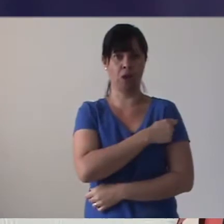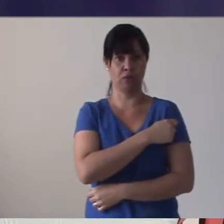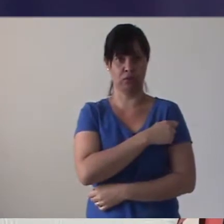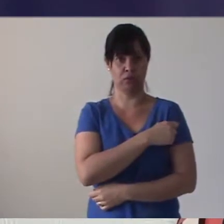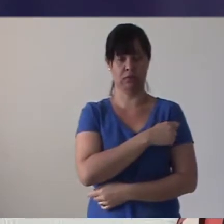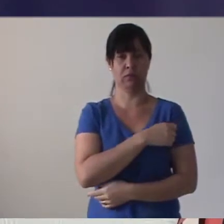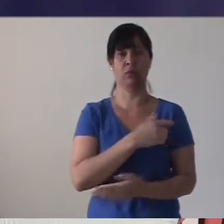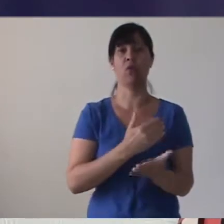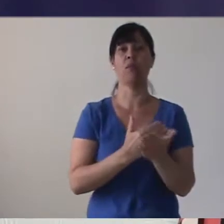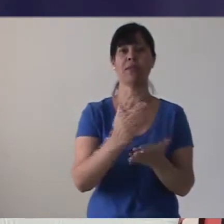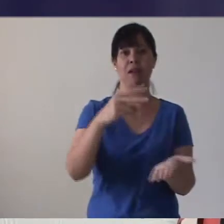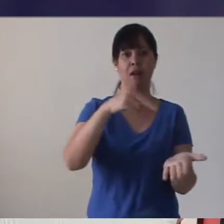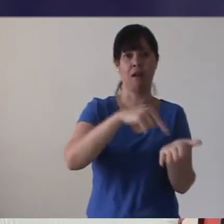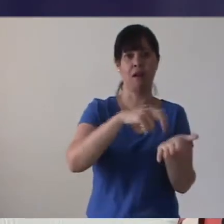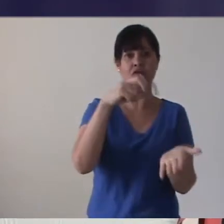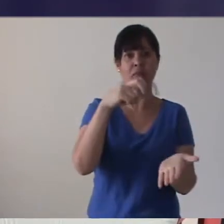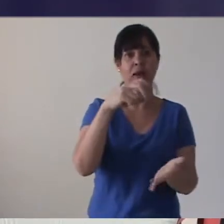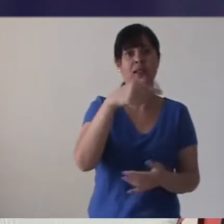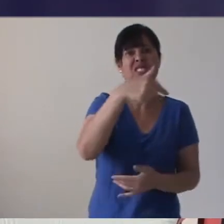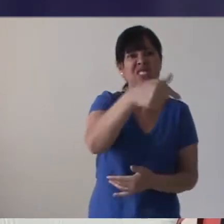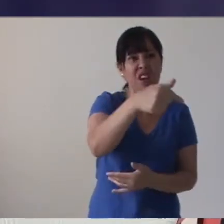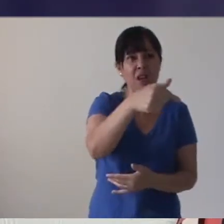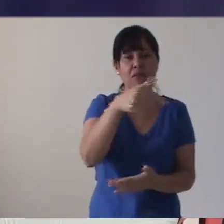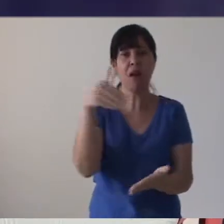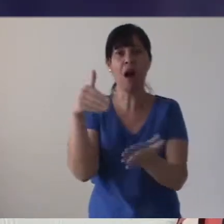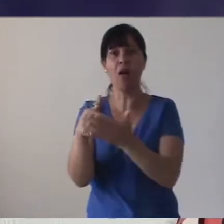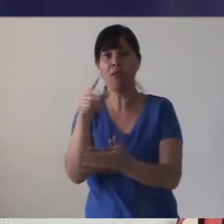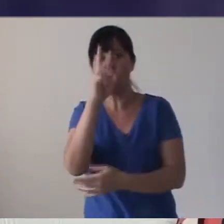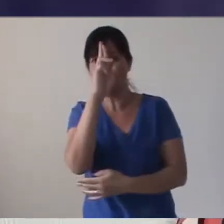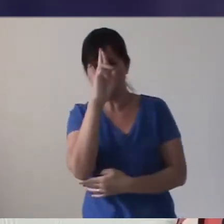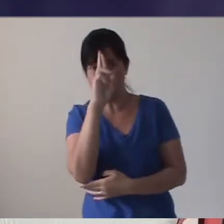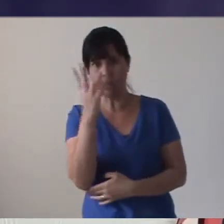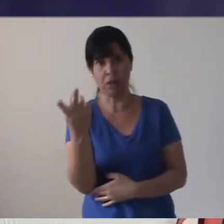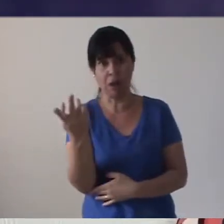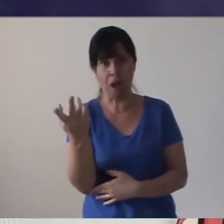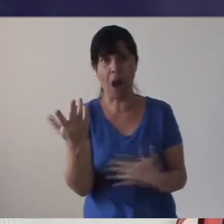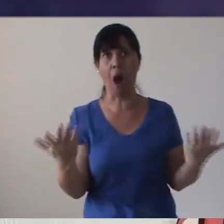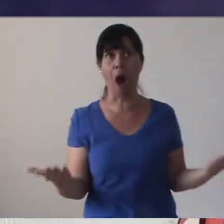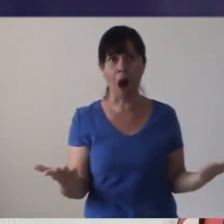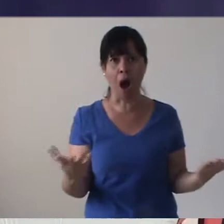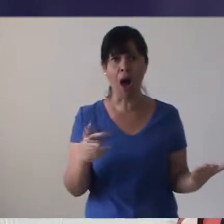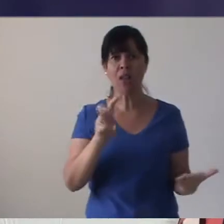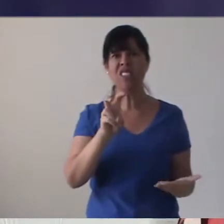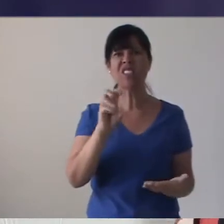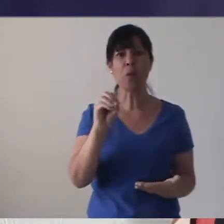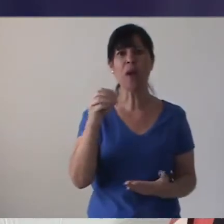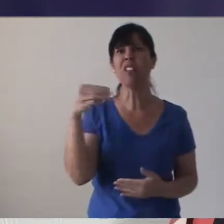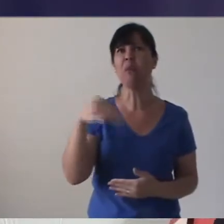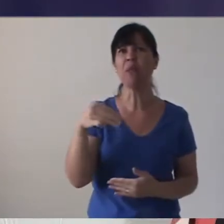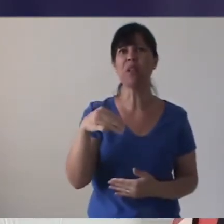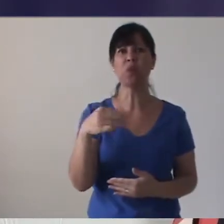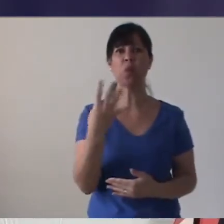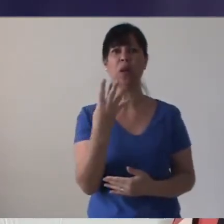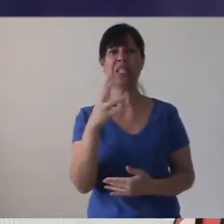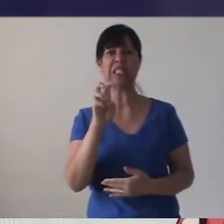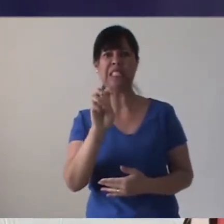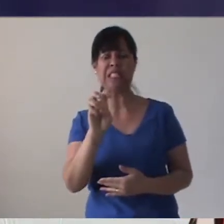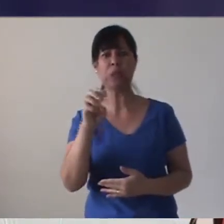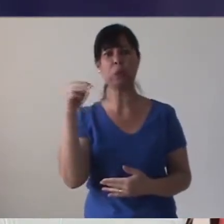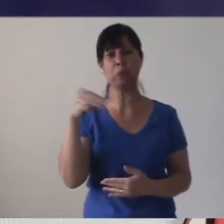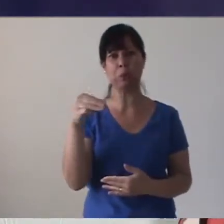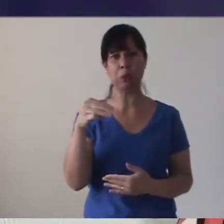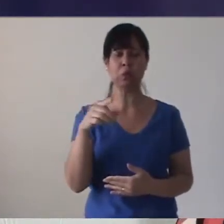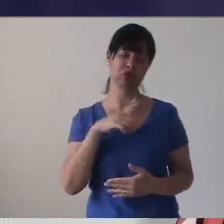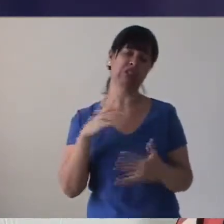7 da manhã ao meio-dia fazendo o horário de aula, ou seja, 50 minutos ou 45. Tinha o